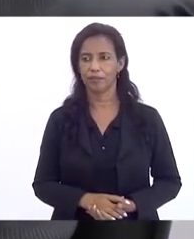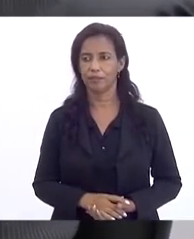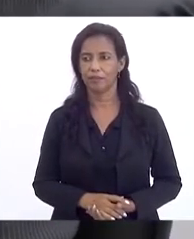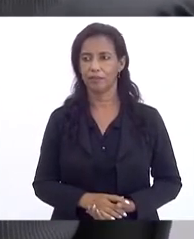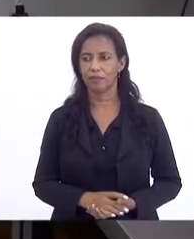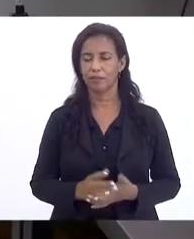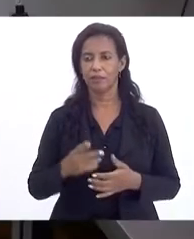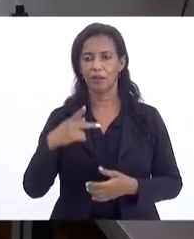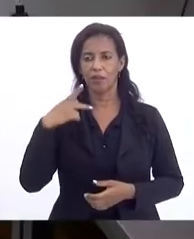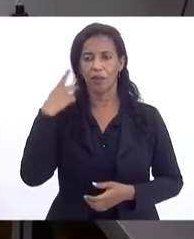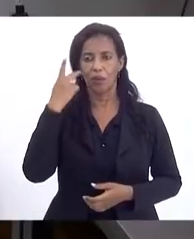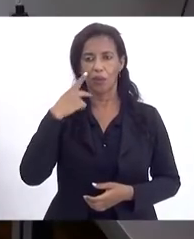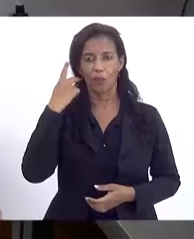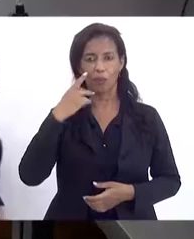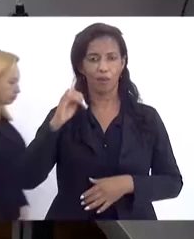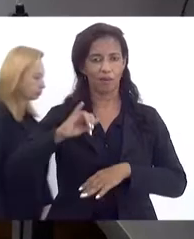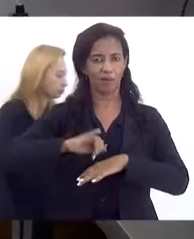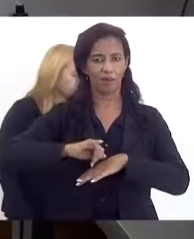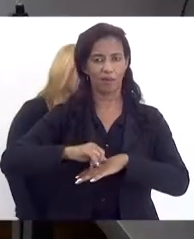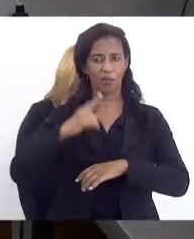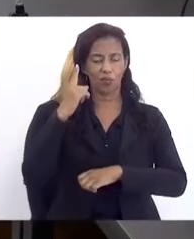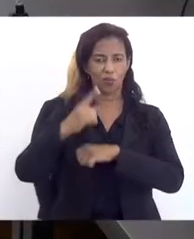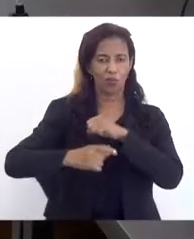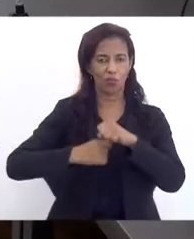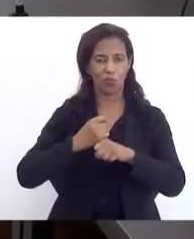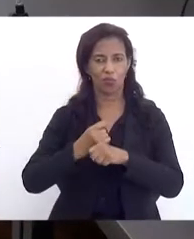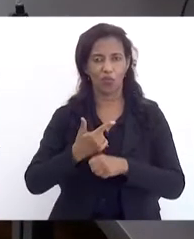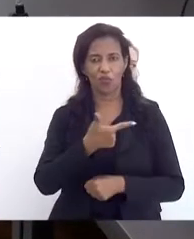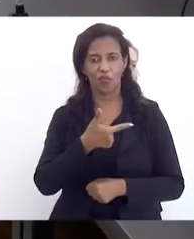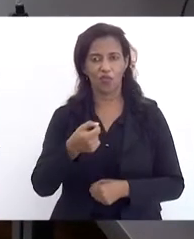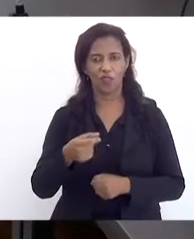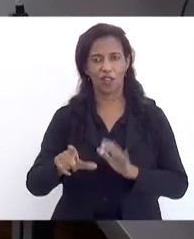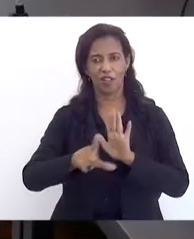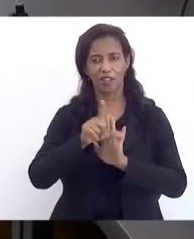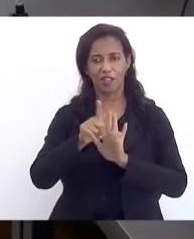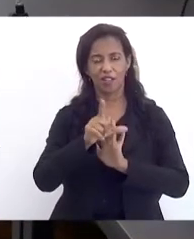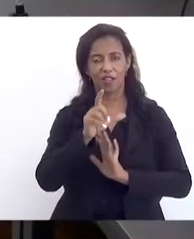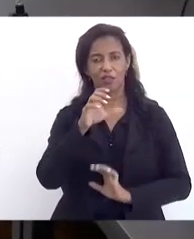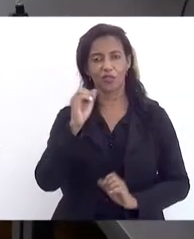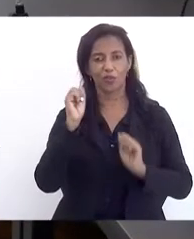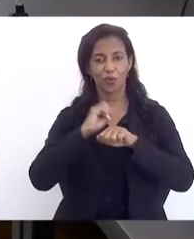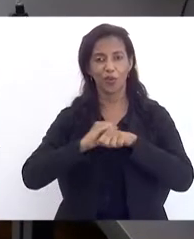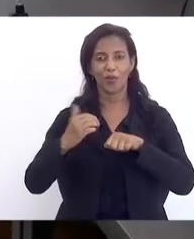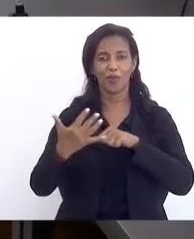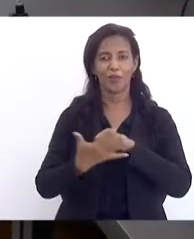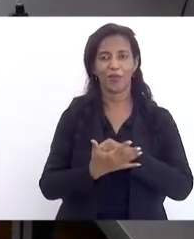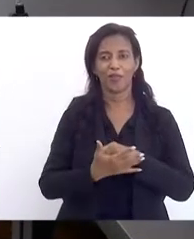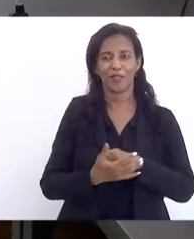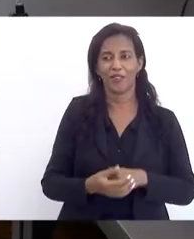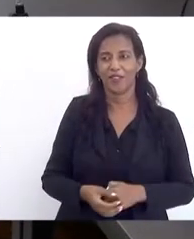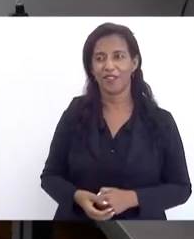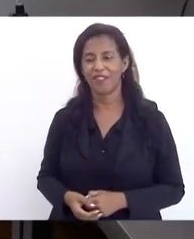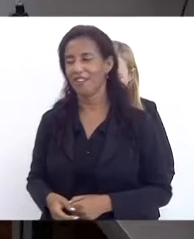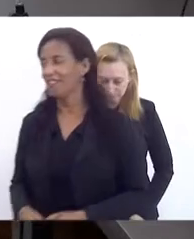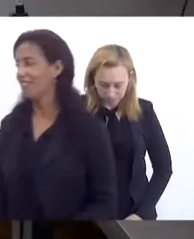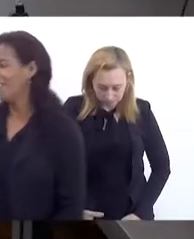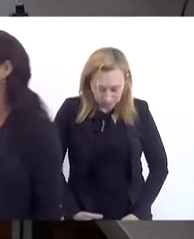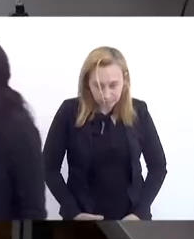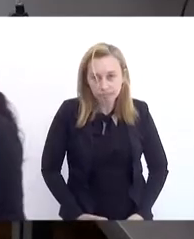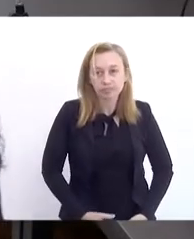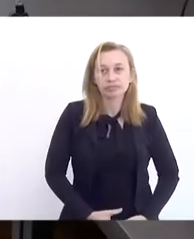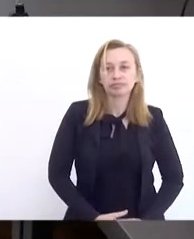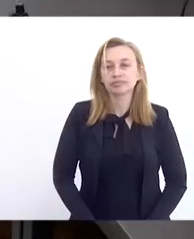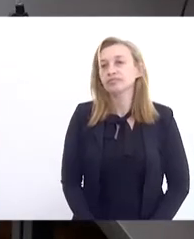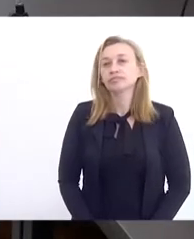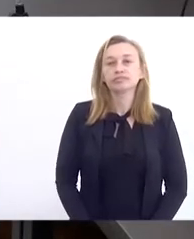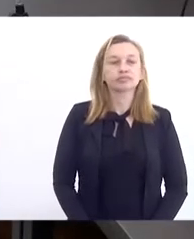O Parlamento Fluminense, passando o ano inteiro de 20, legislando só sobre o Covid, tá, hoje em dia é difícil ter um tema que